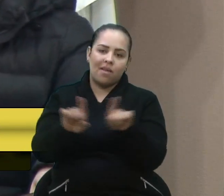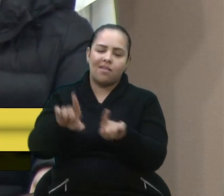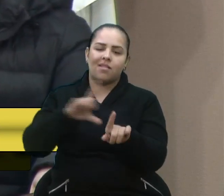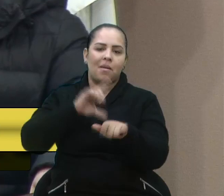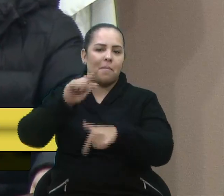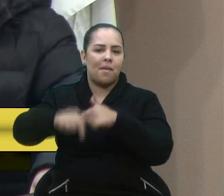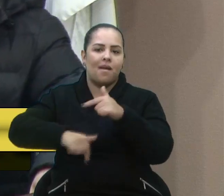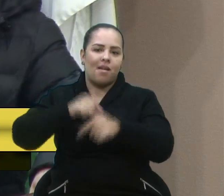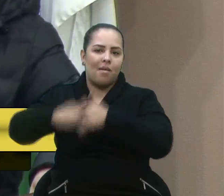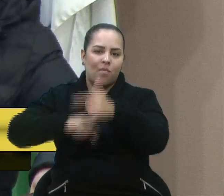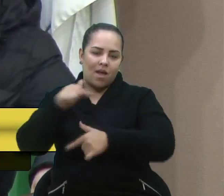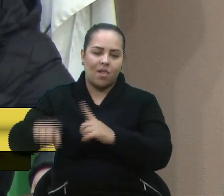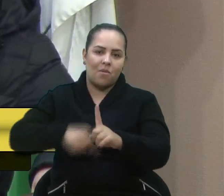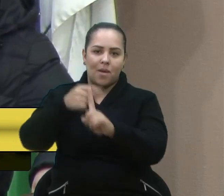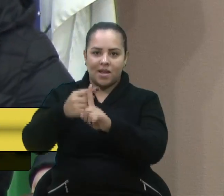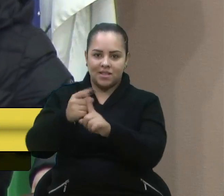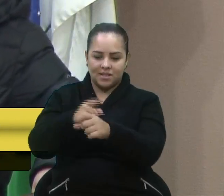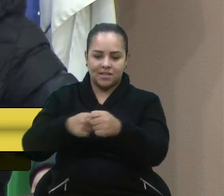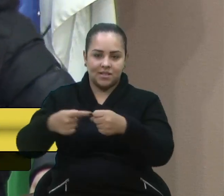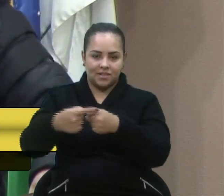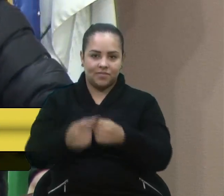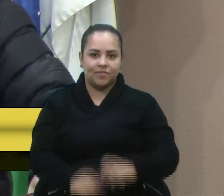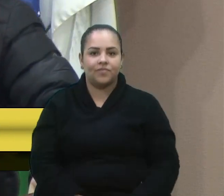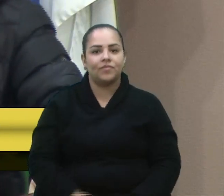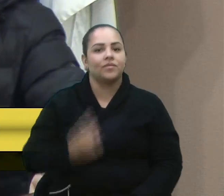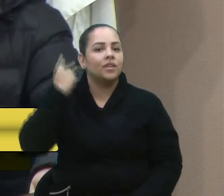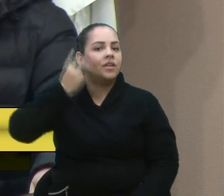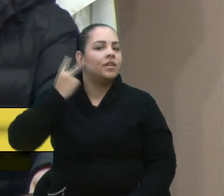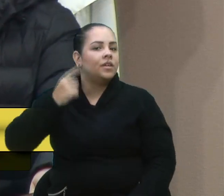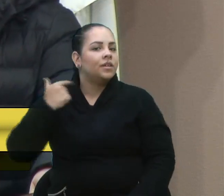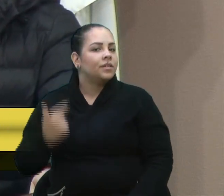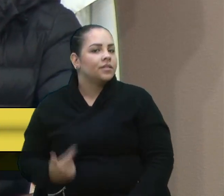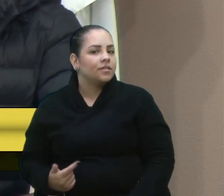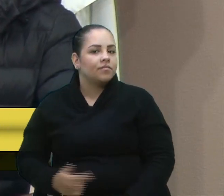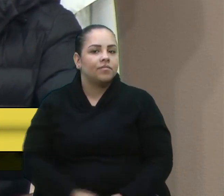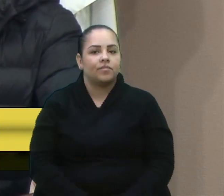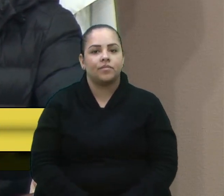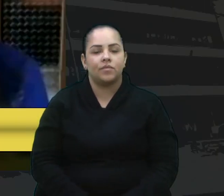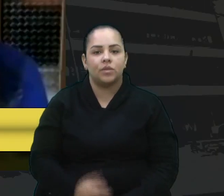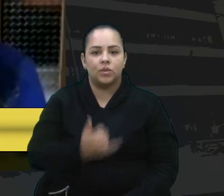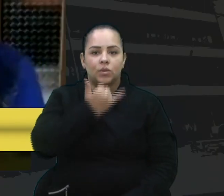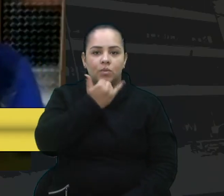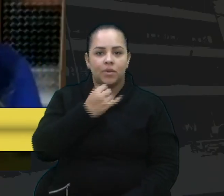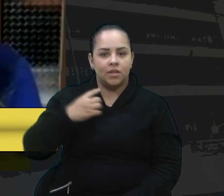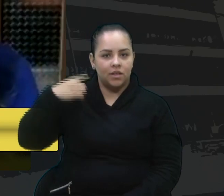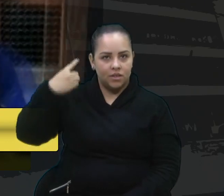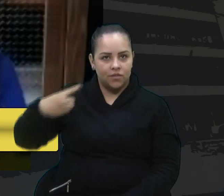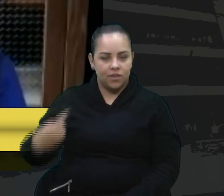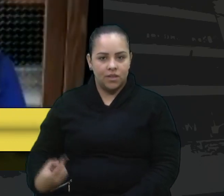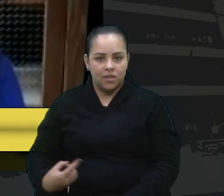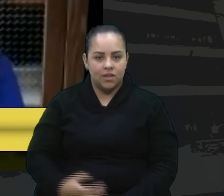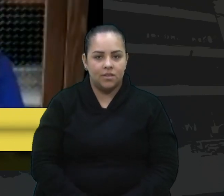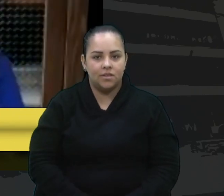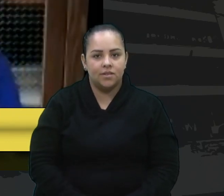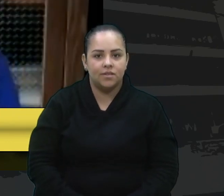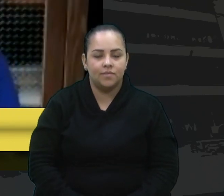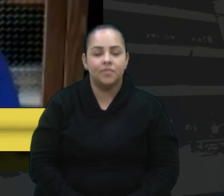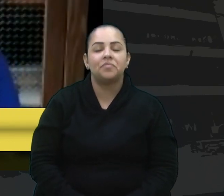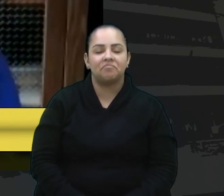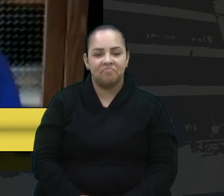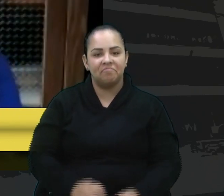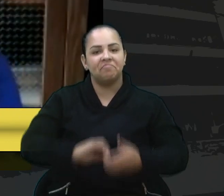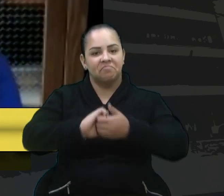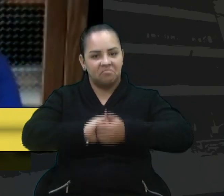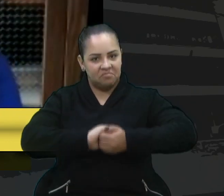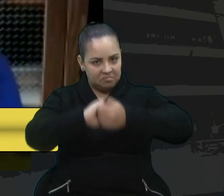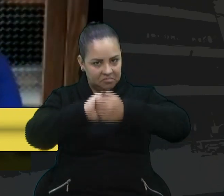para as cidades. Vereadora Denise, seu à parte. Bom, vereador Felipe, quero lhe cumprimentar por essa proposta, né? Eu vejo